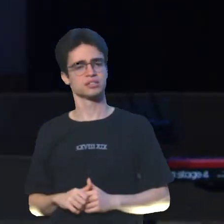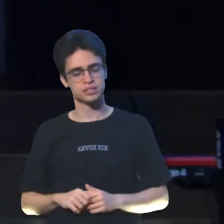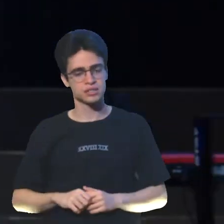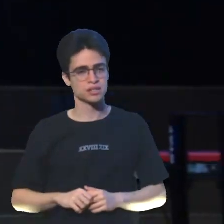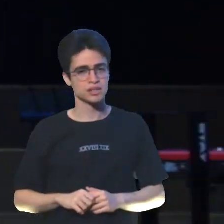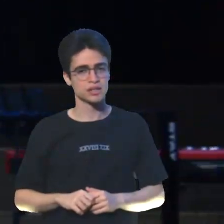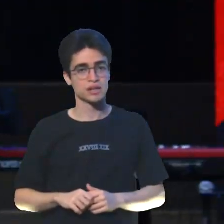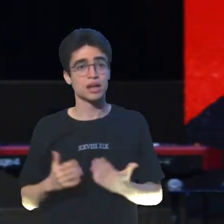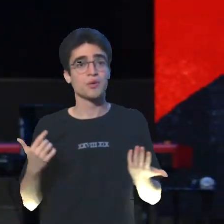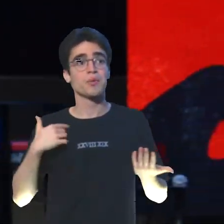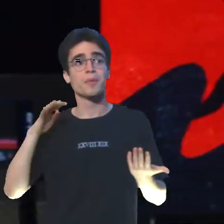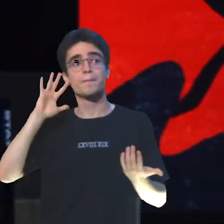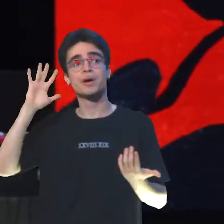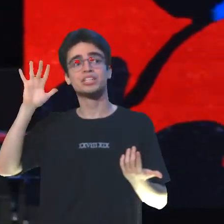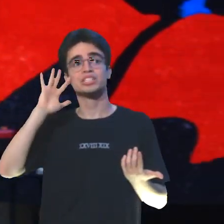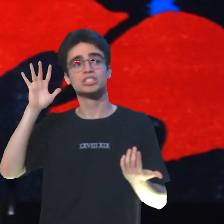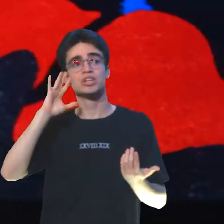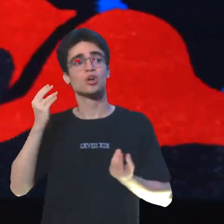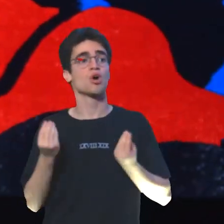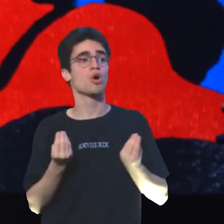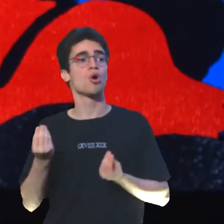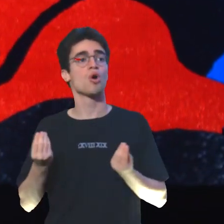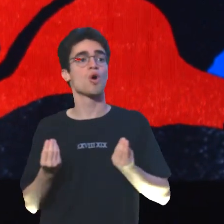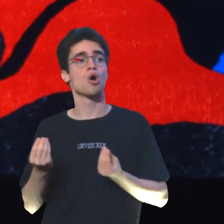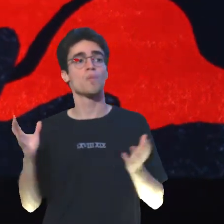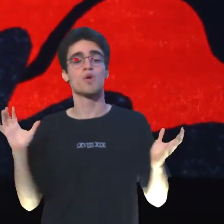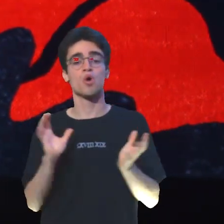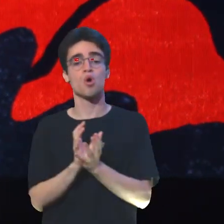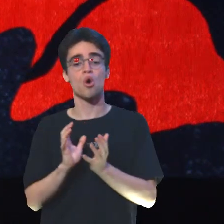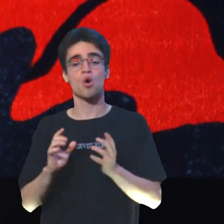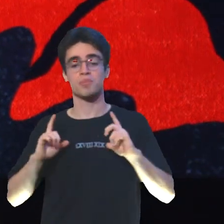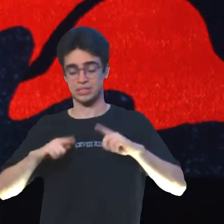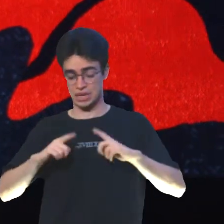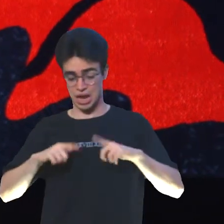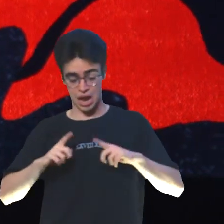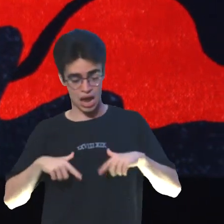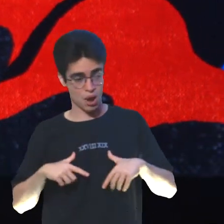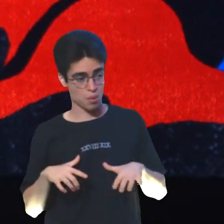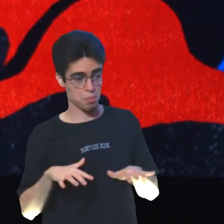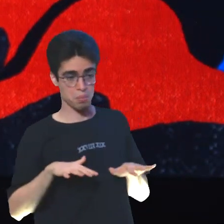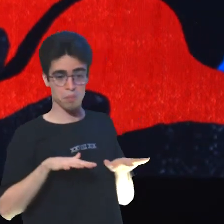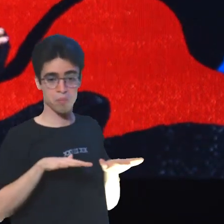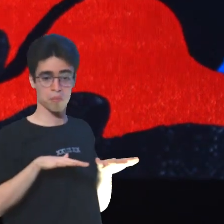fico imaginando os israelitas atrás dele, tipo,